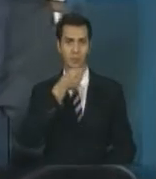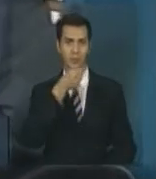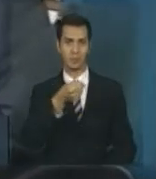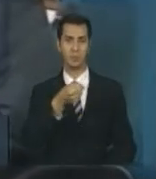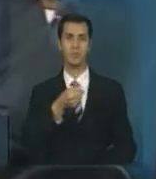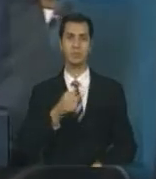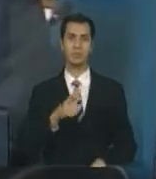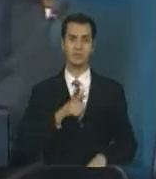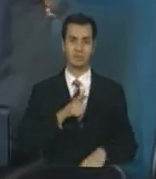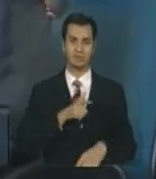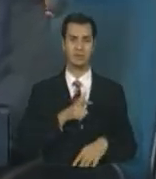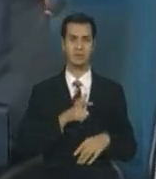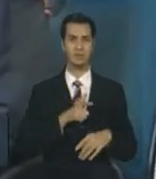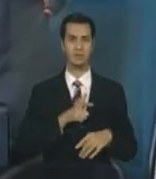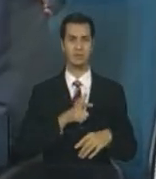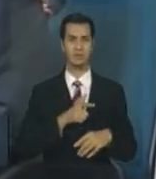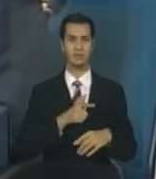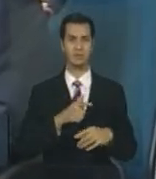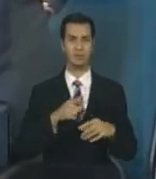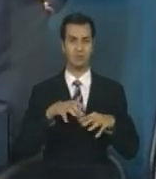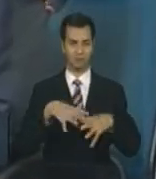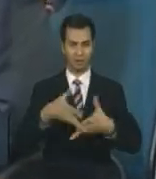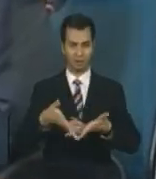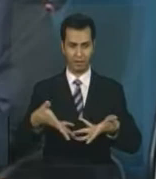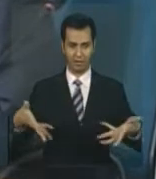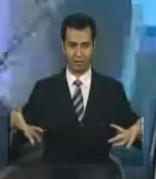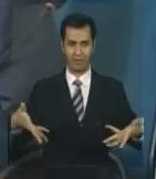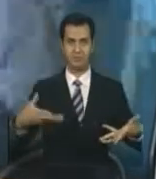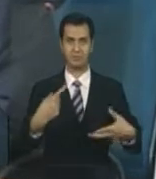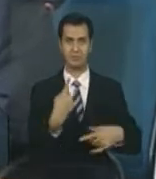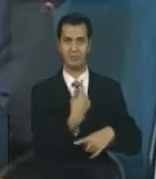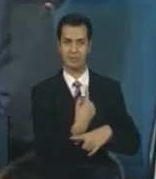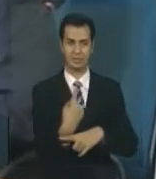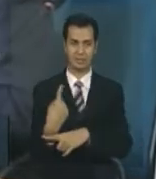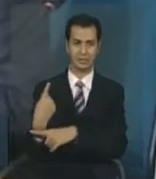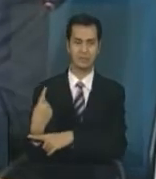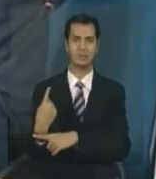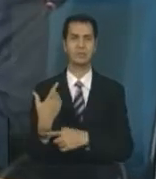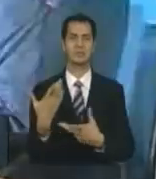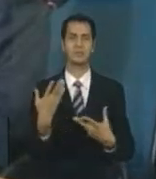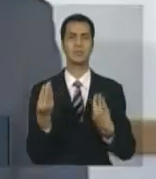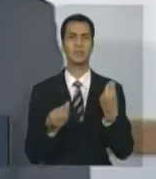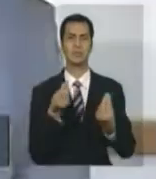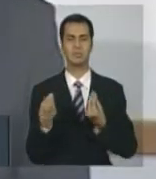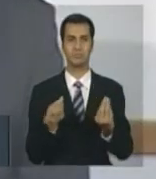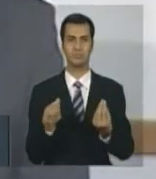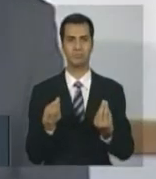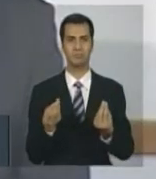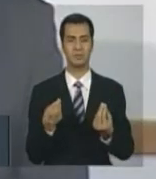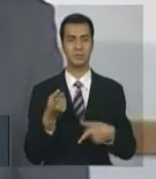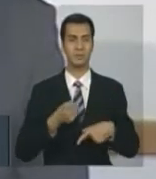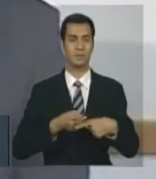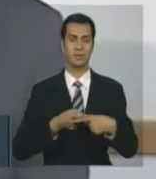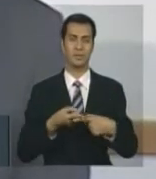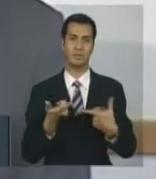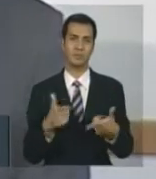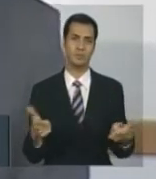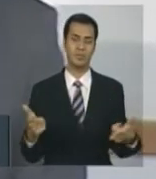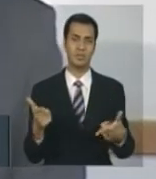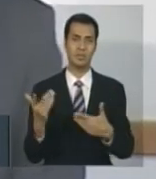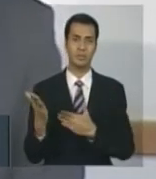aqui, dos rádios, da televisão. Não sei como é que nós vamos conciliar isso, porque nós não temos aqui um